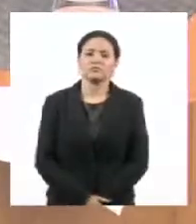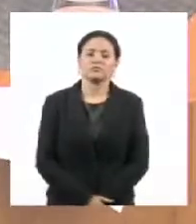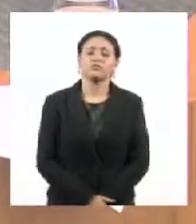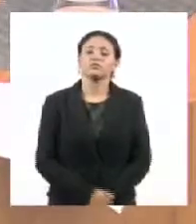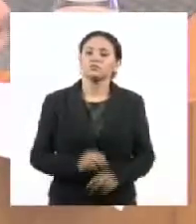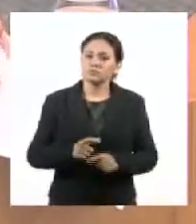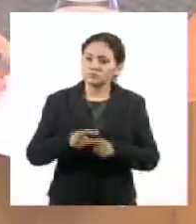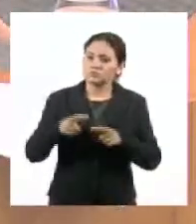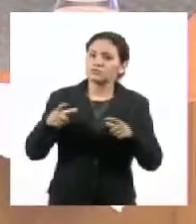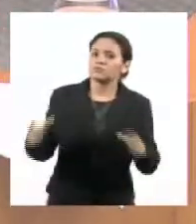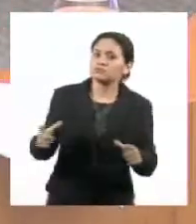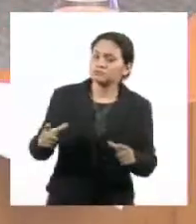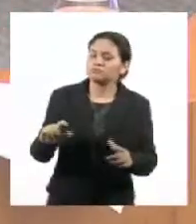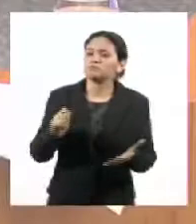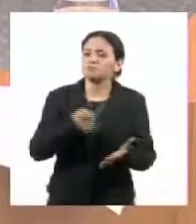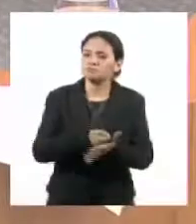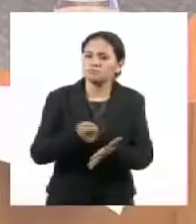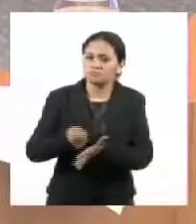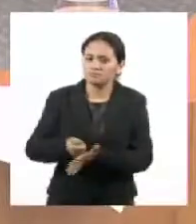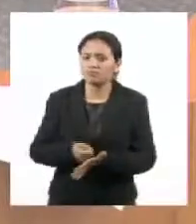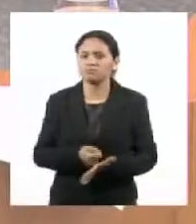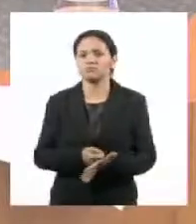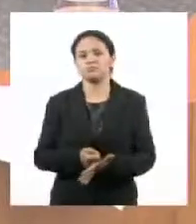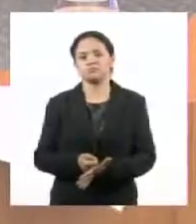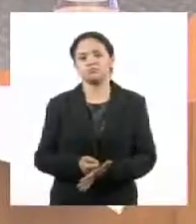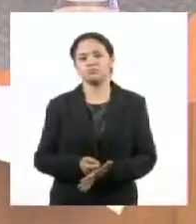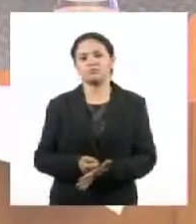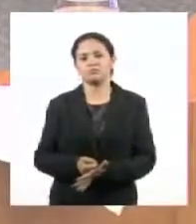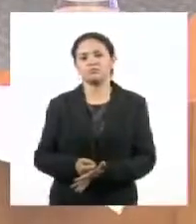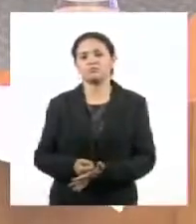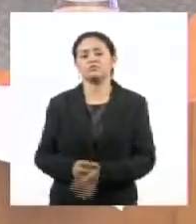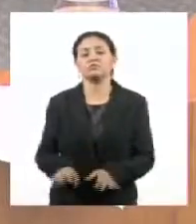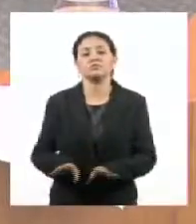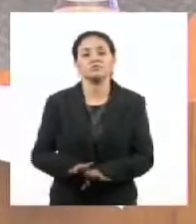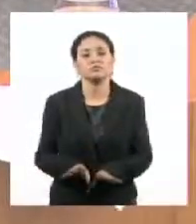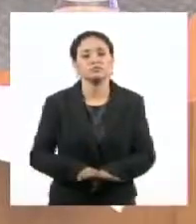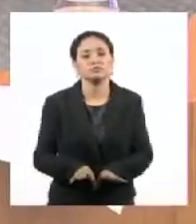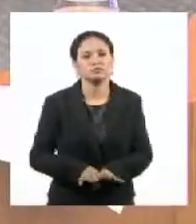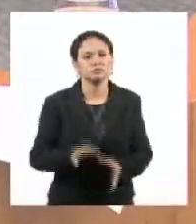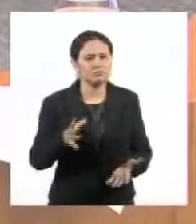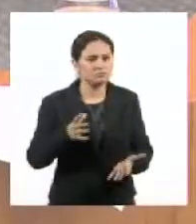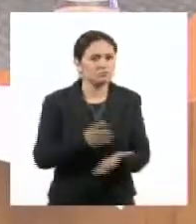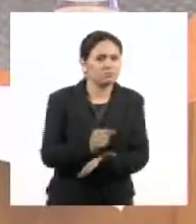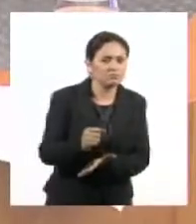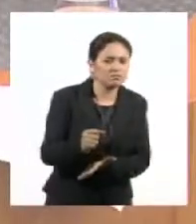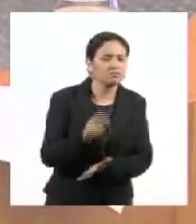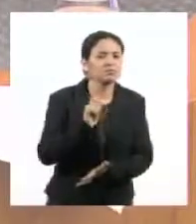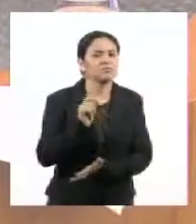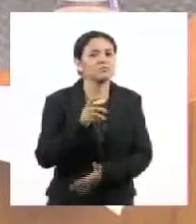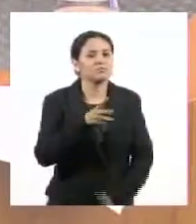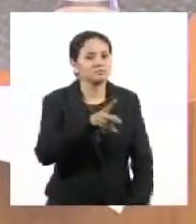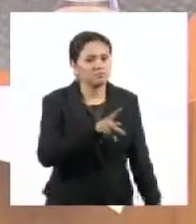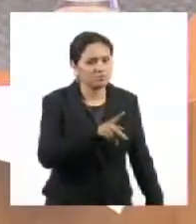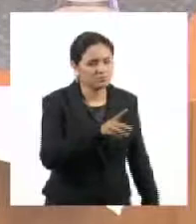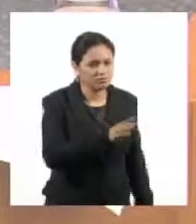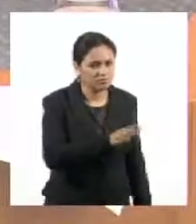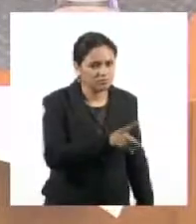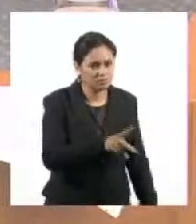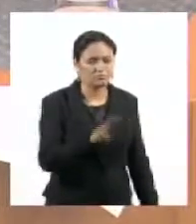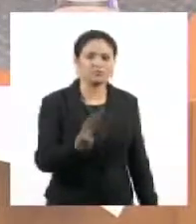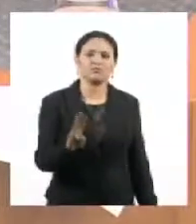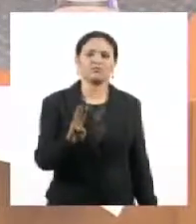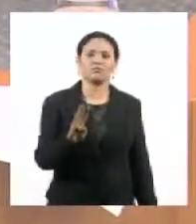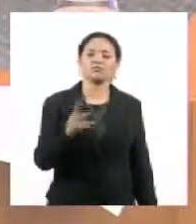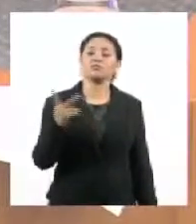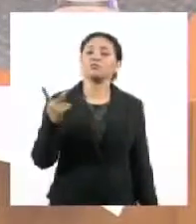abusivo das tarifas, a apropriação ilegal do patrimônio público. As duas prefeituras doaram